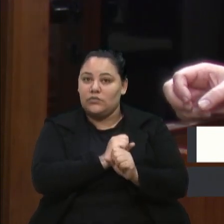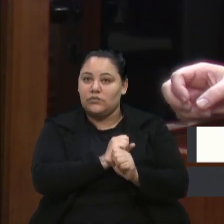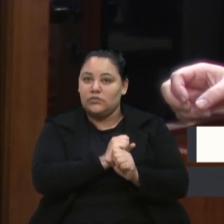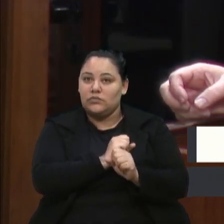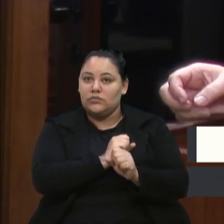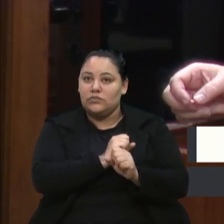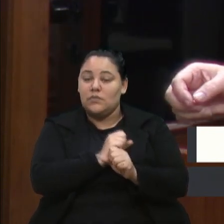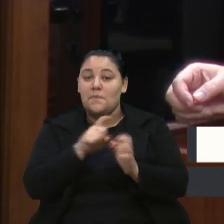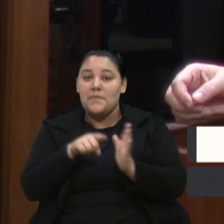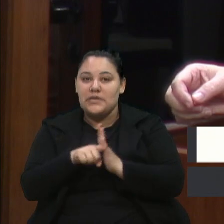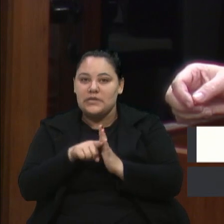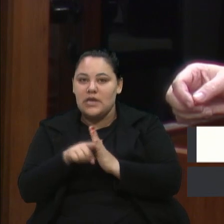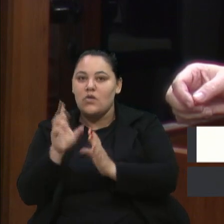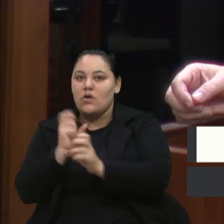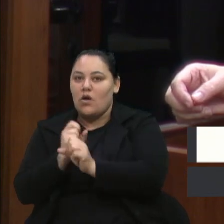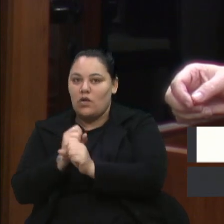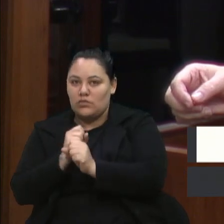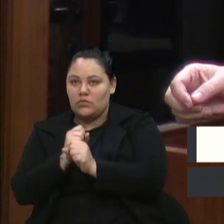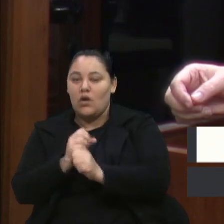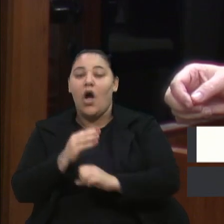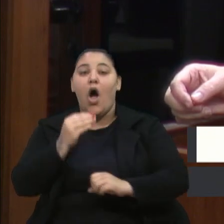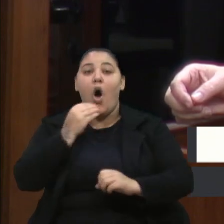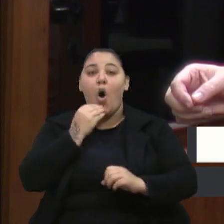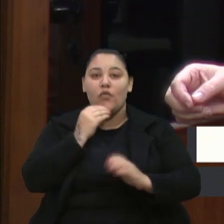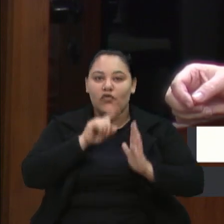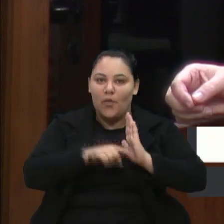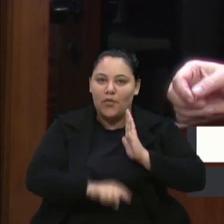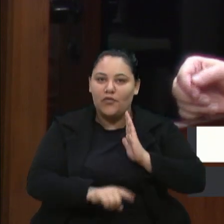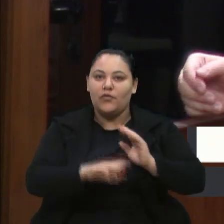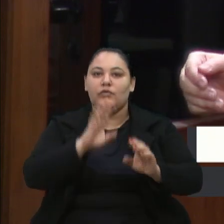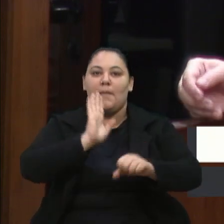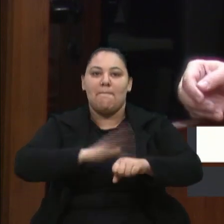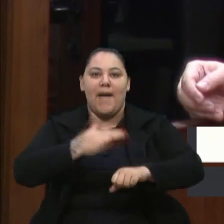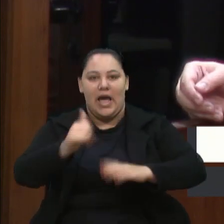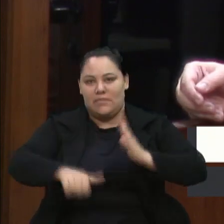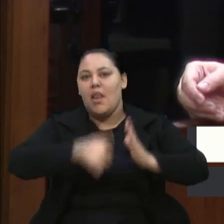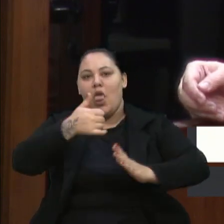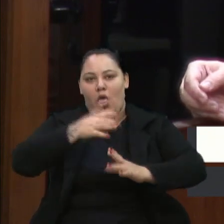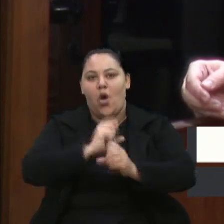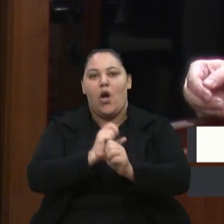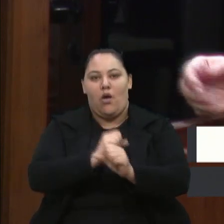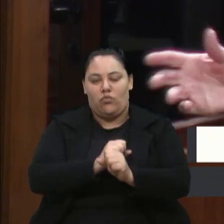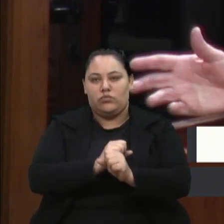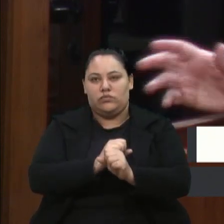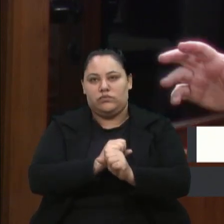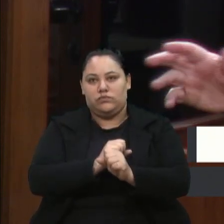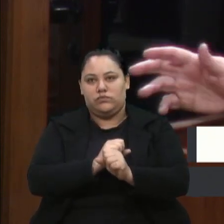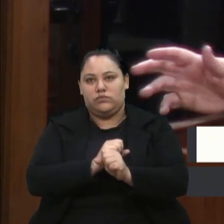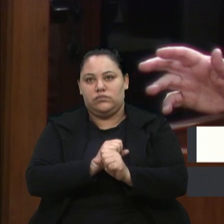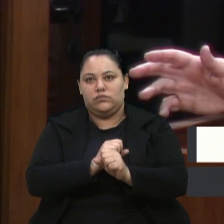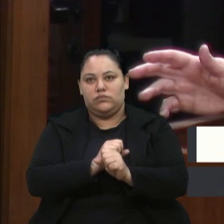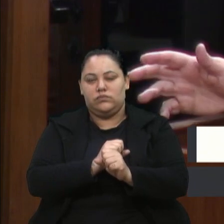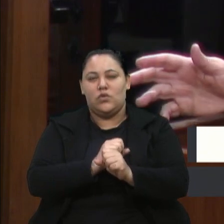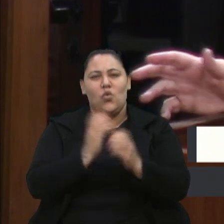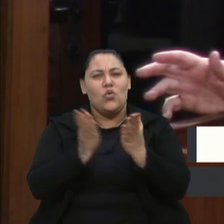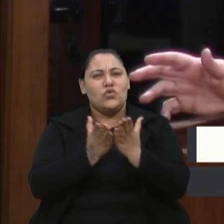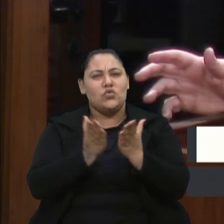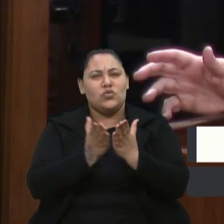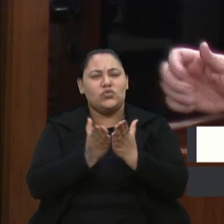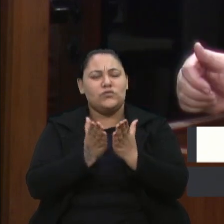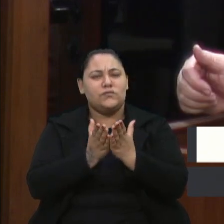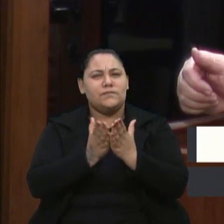calculado. Obviamente, a gente vai aprofundar e verticalizar esses cálculos. Estudos estimam que os municípios fiquem em torno de